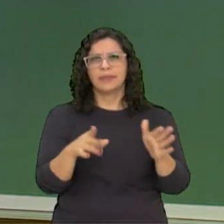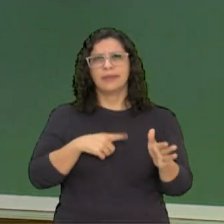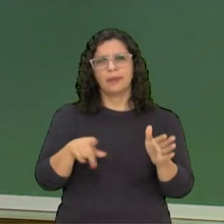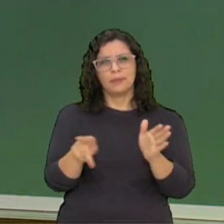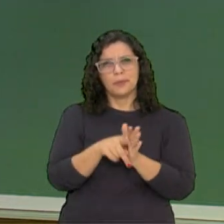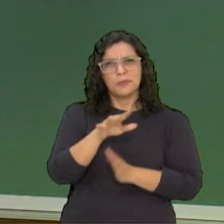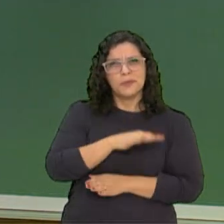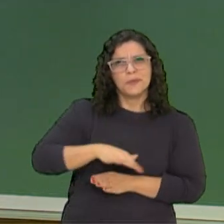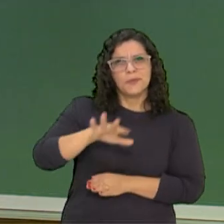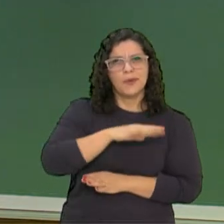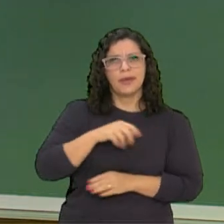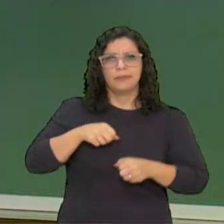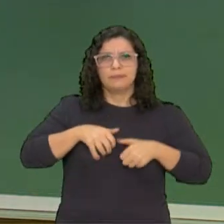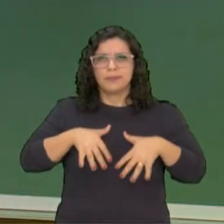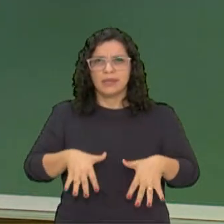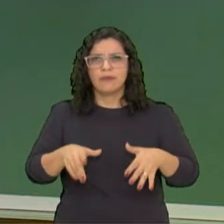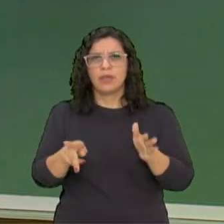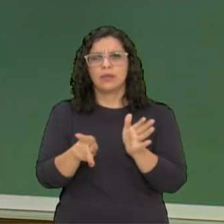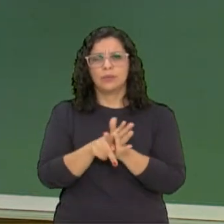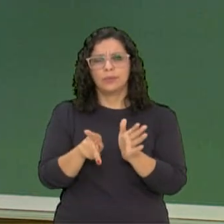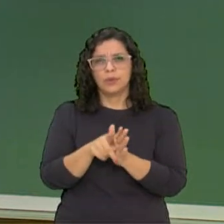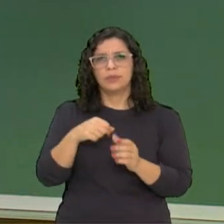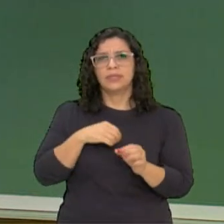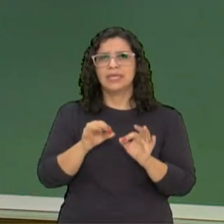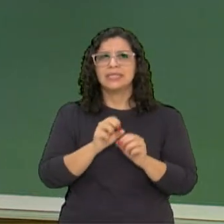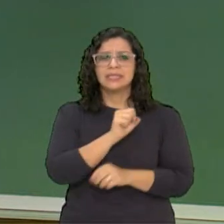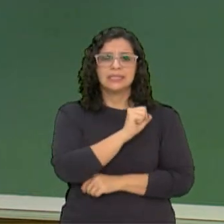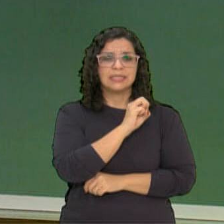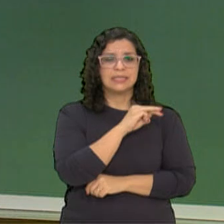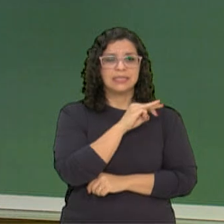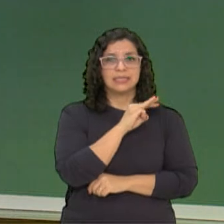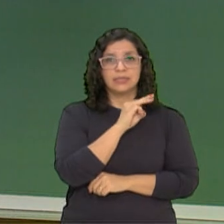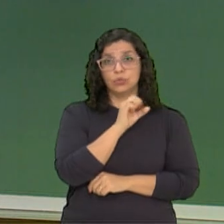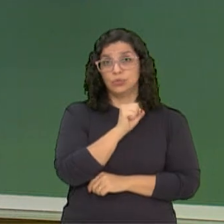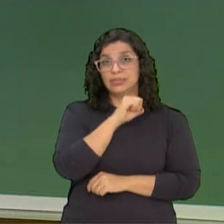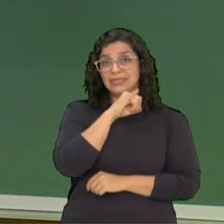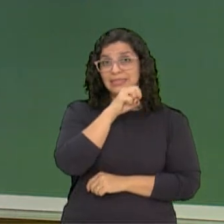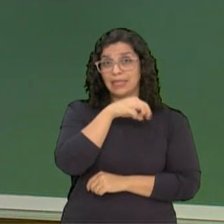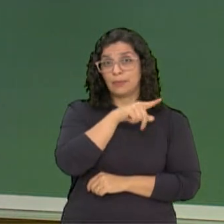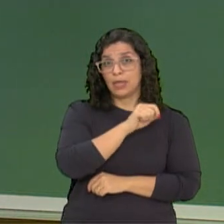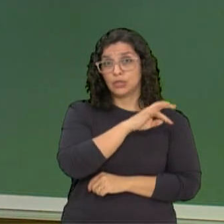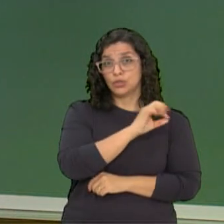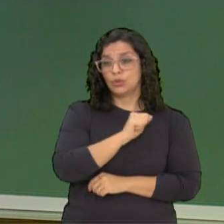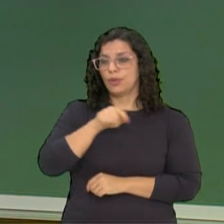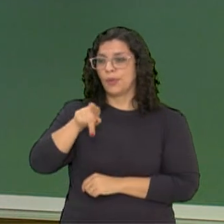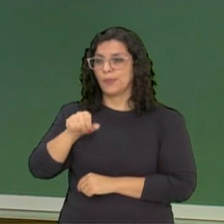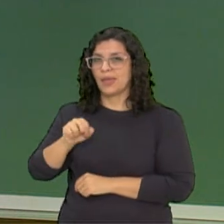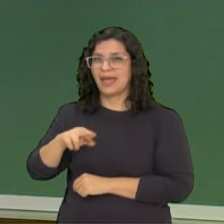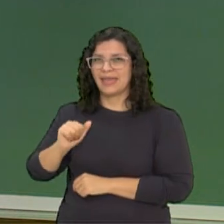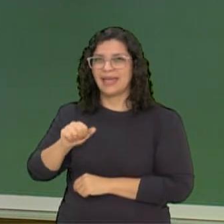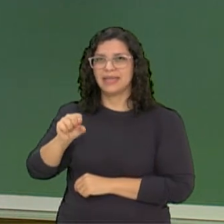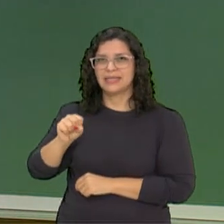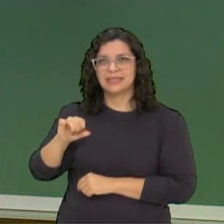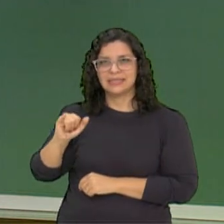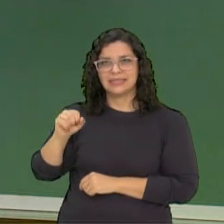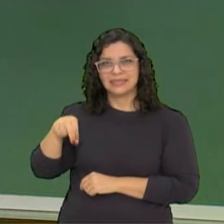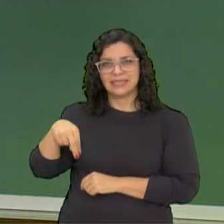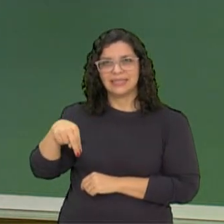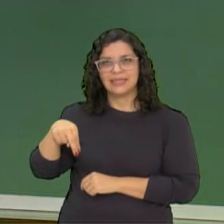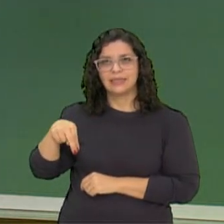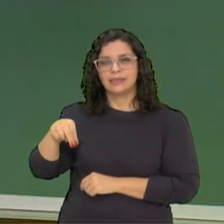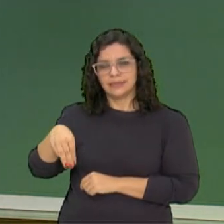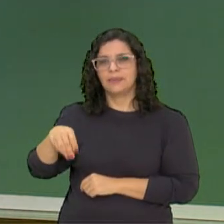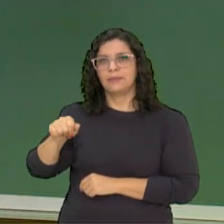sistema nervoso periférico simpático e o parasimpático. É sistema nervoso autônomo, não é? Perdão,